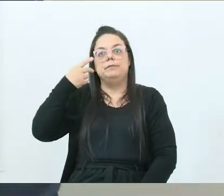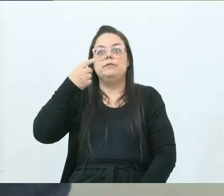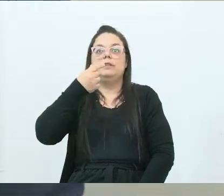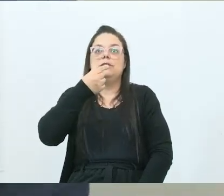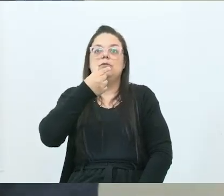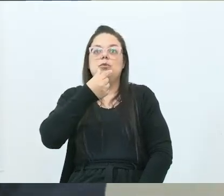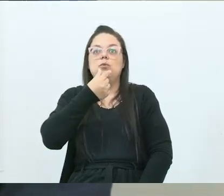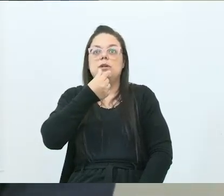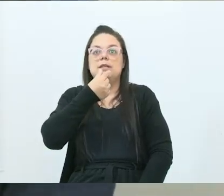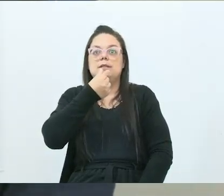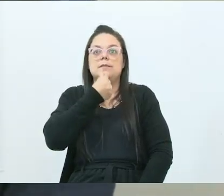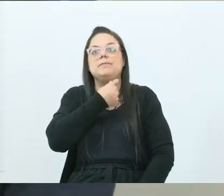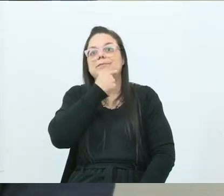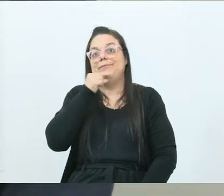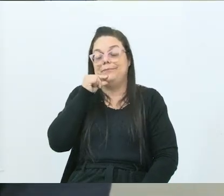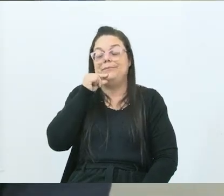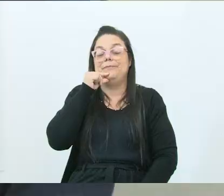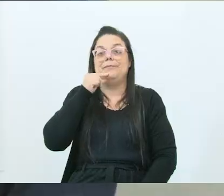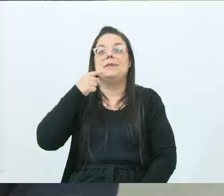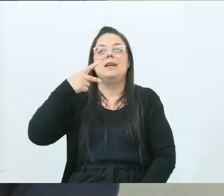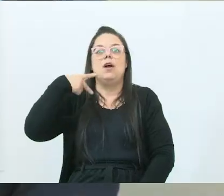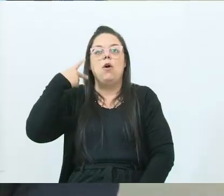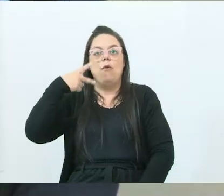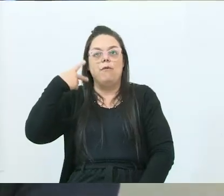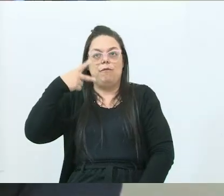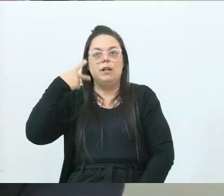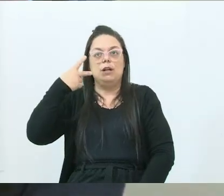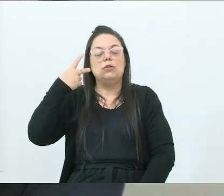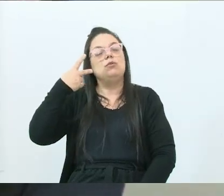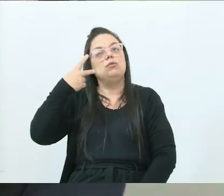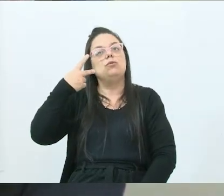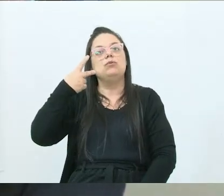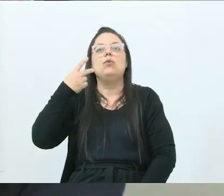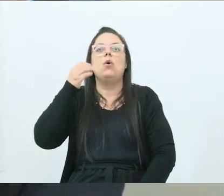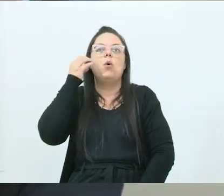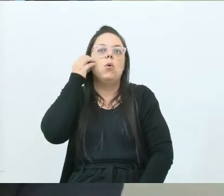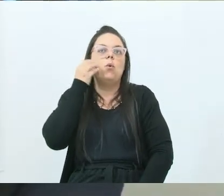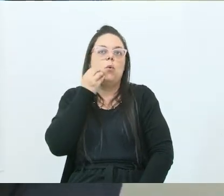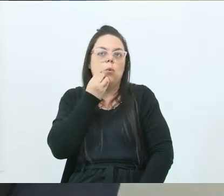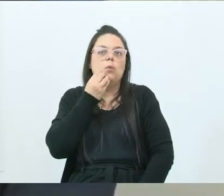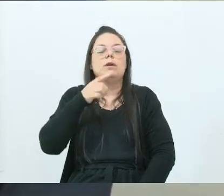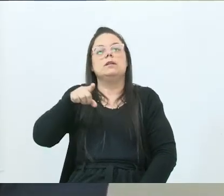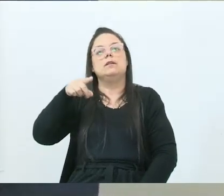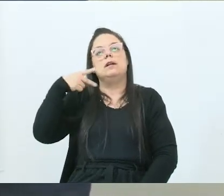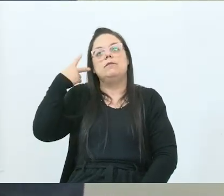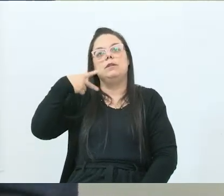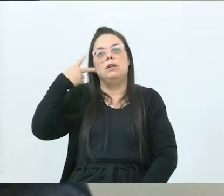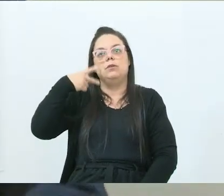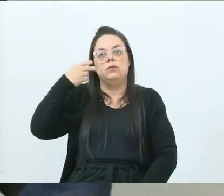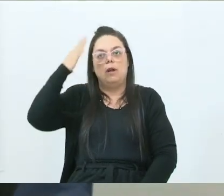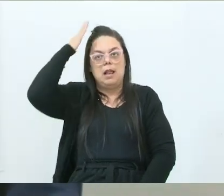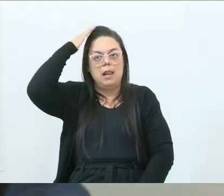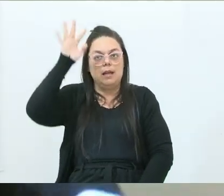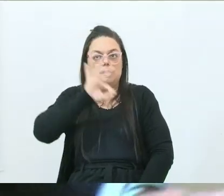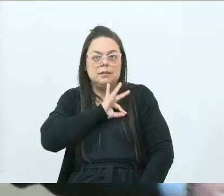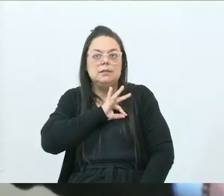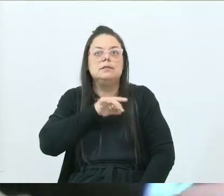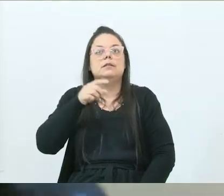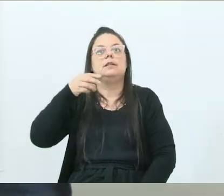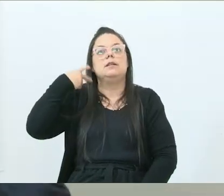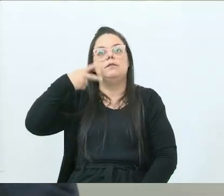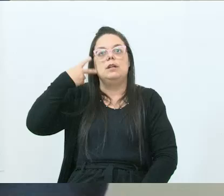Barros, vereador, após o Flavinho, vereador Cuca, vereador Alex Eduardo e vereador Neco.